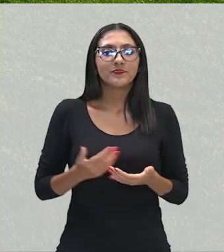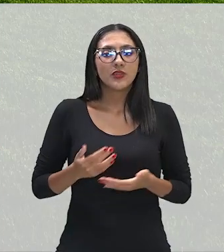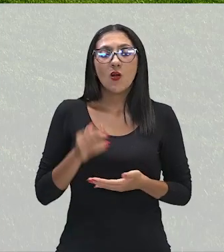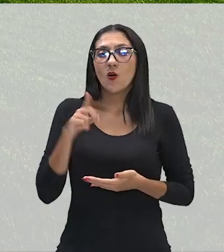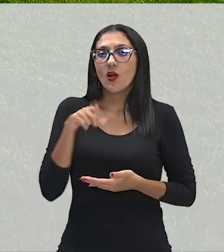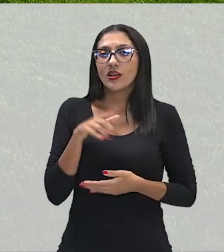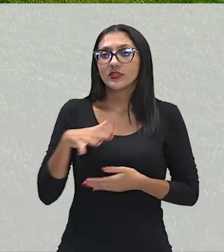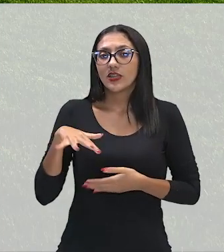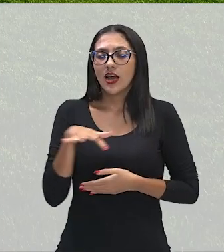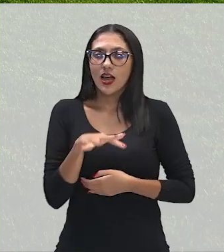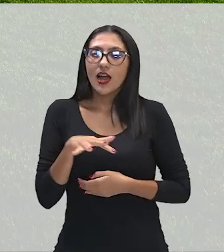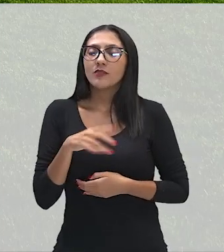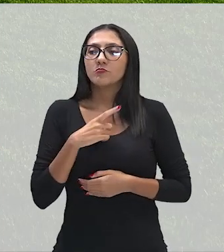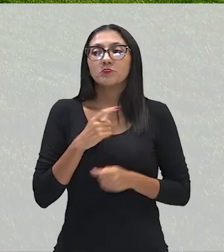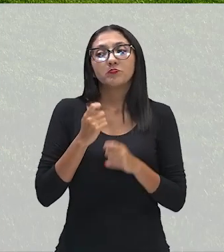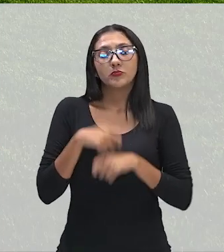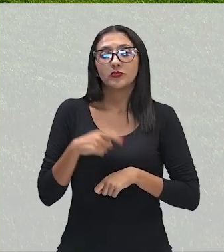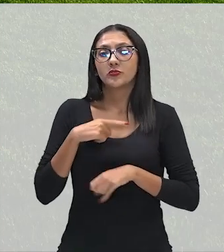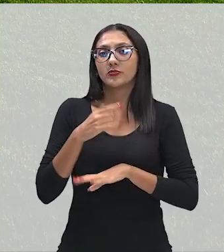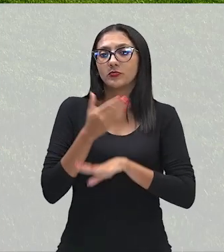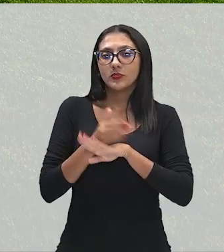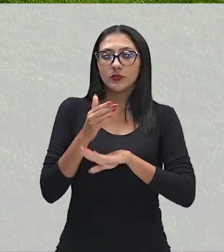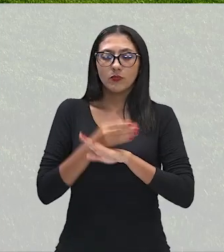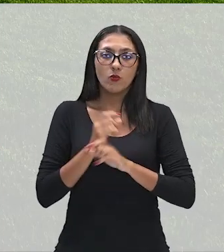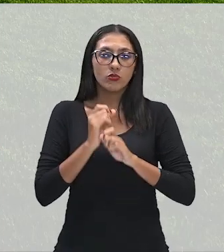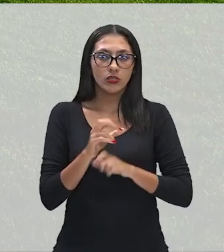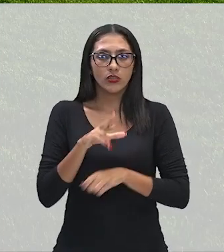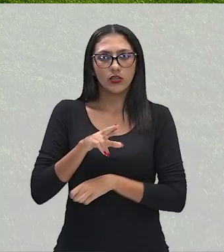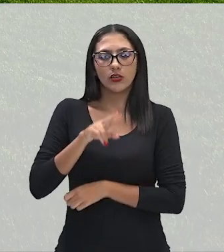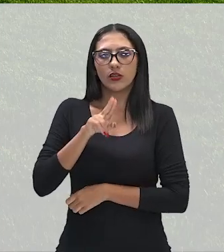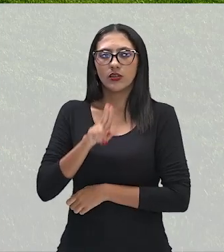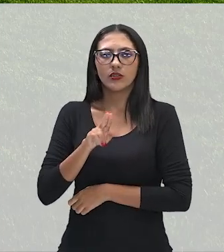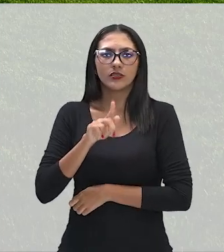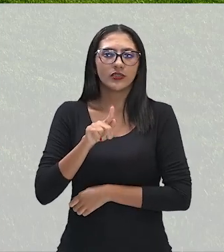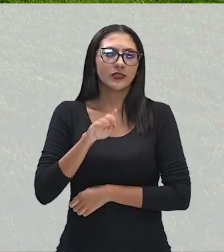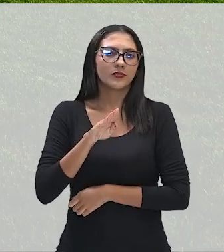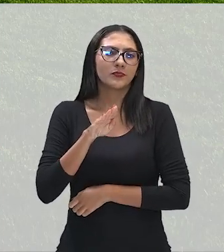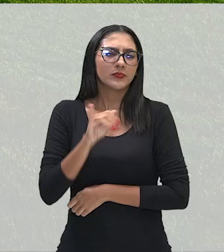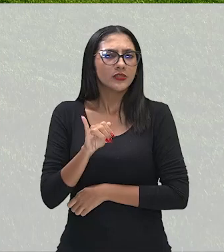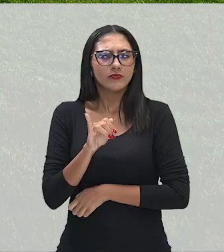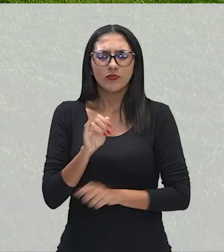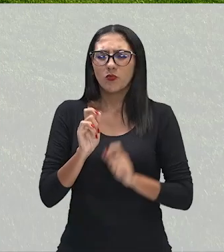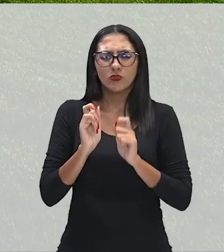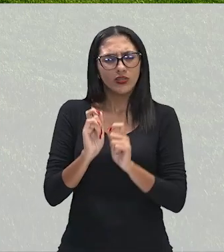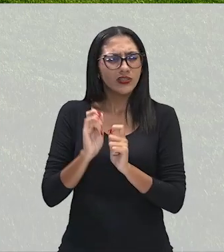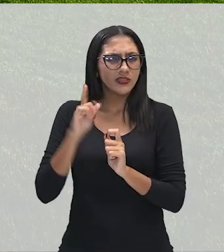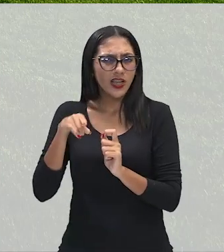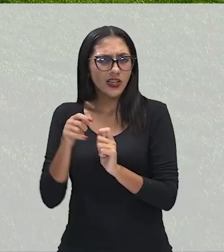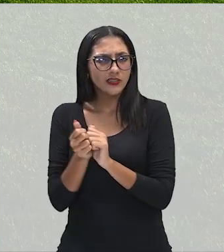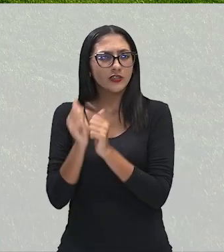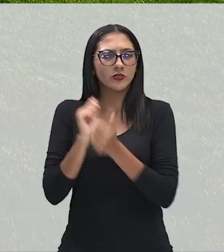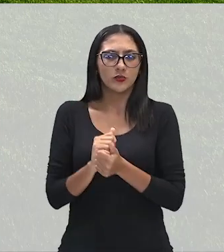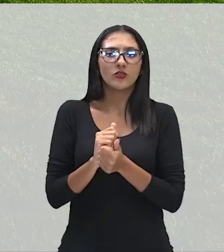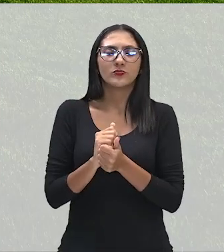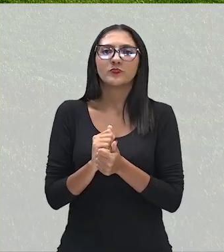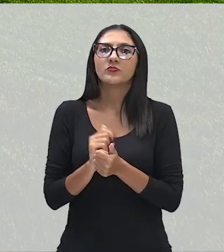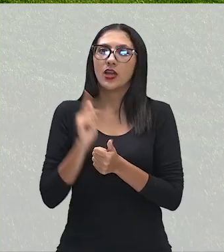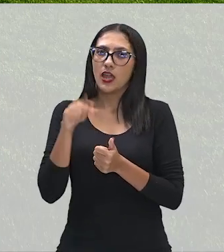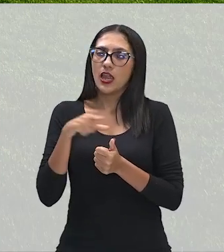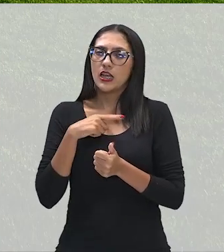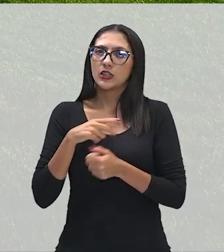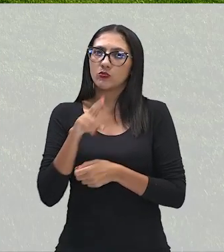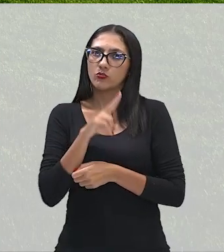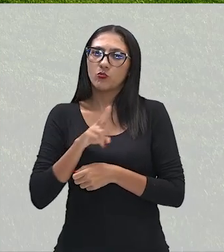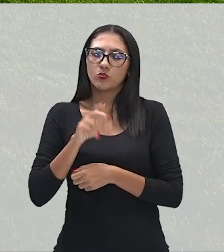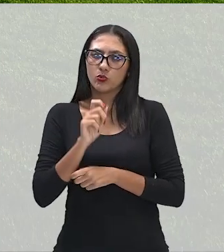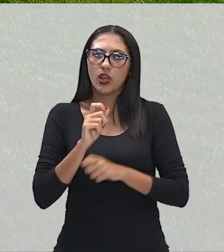é possível ser praticado, né, o rugby. E o que é rugby, professora? O rugby, ele é um esporte de invasão, porque ele